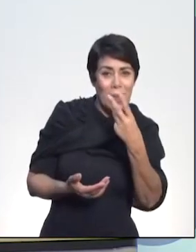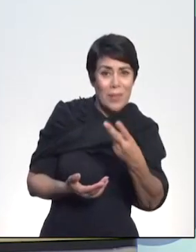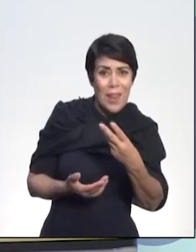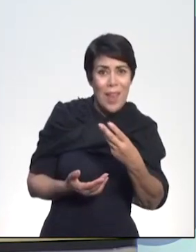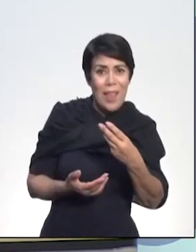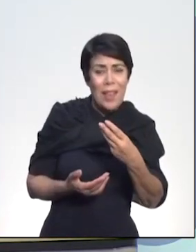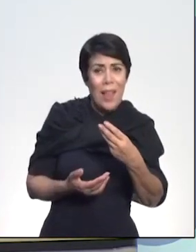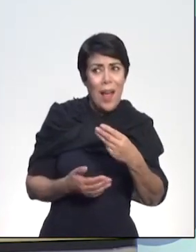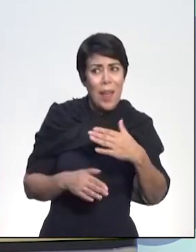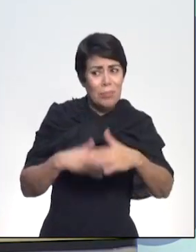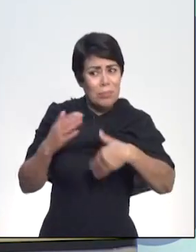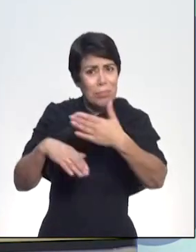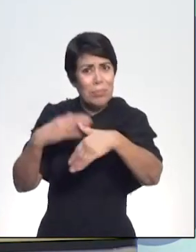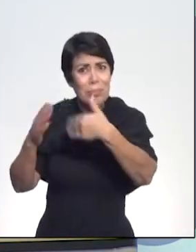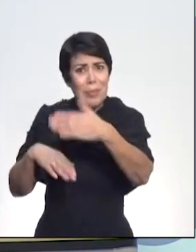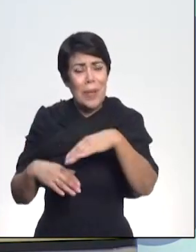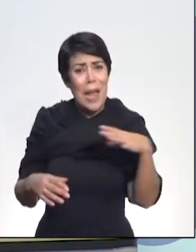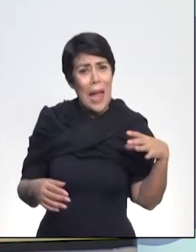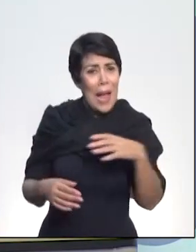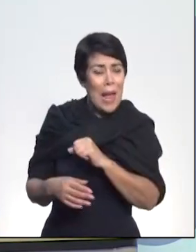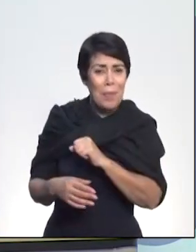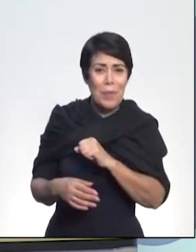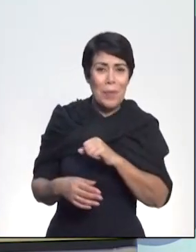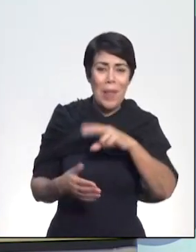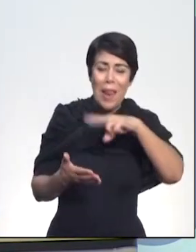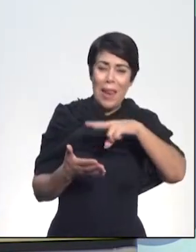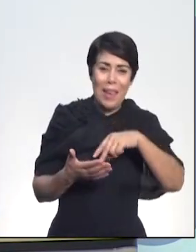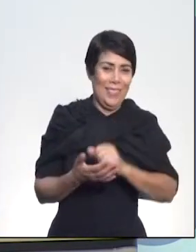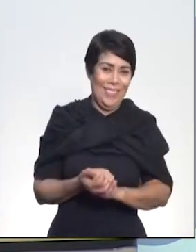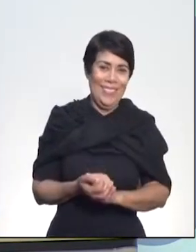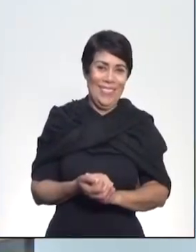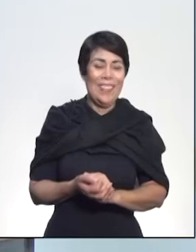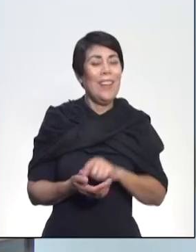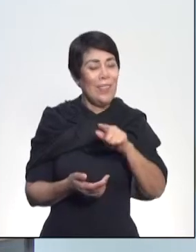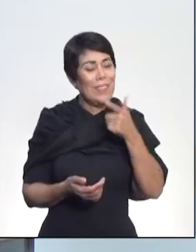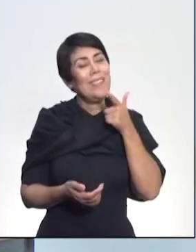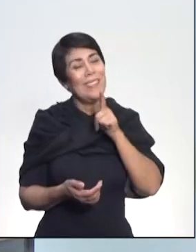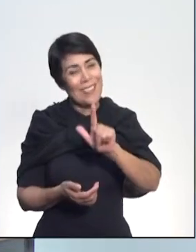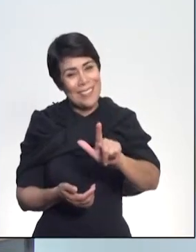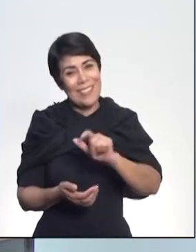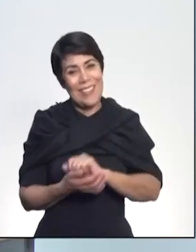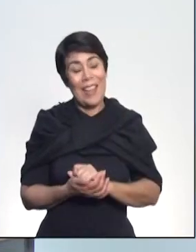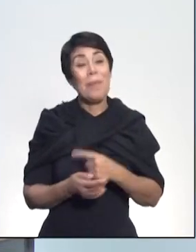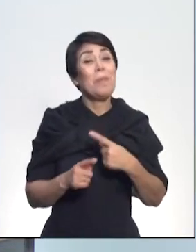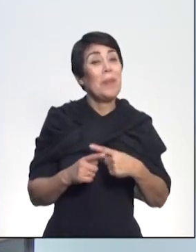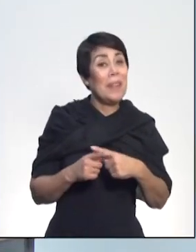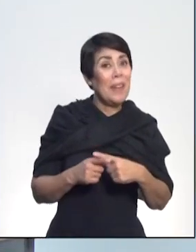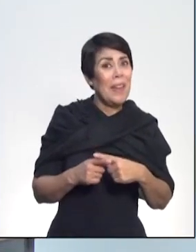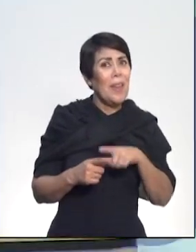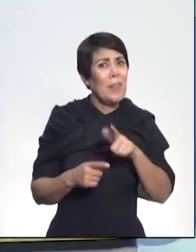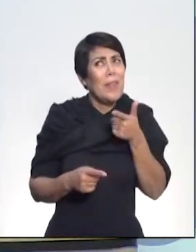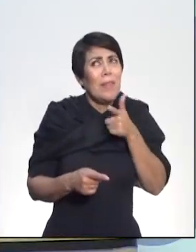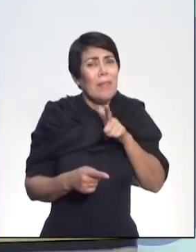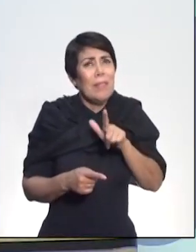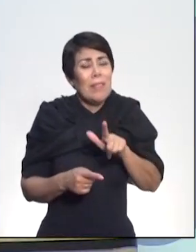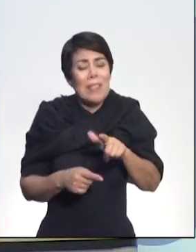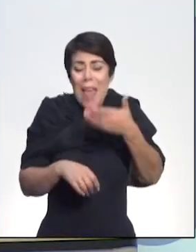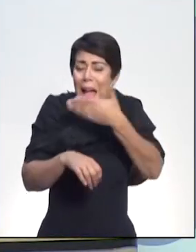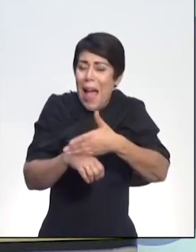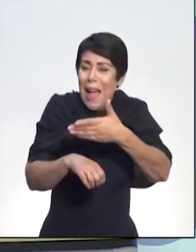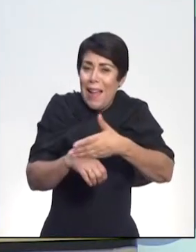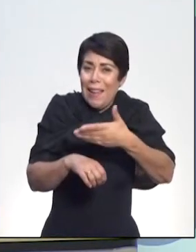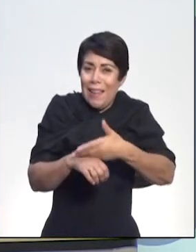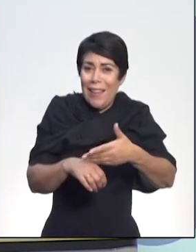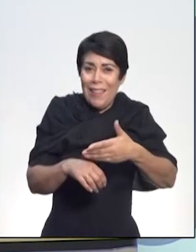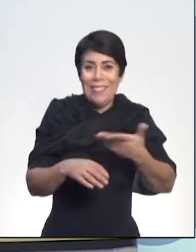livros que você nem imaginava. Numa semana, só 2 livros, 3 livros. Por quê? Você vai ganhando o hábito, a rotina vai